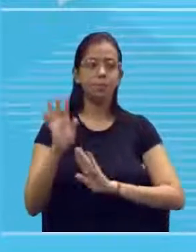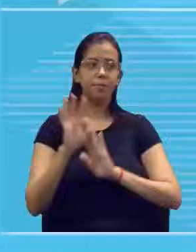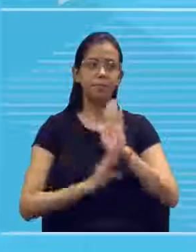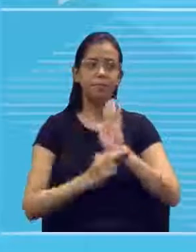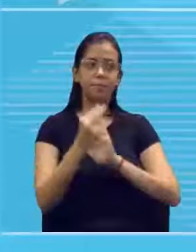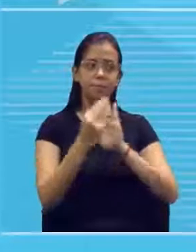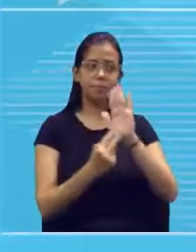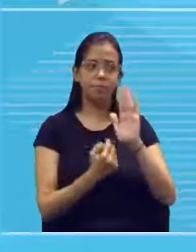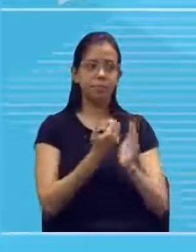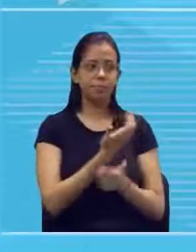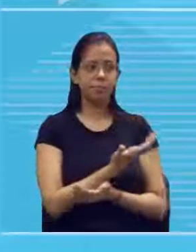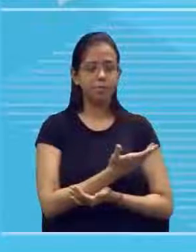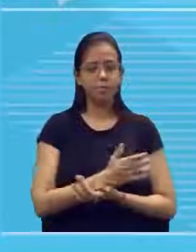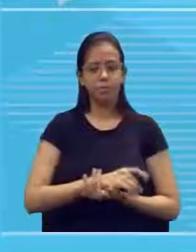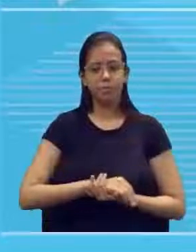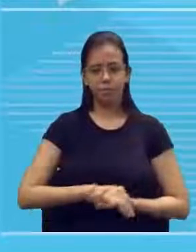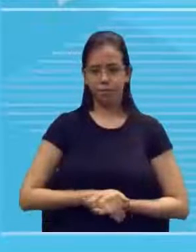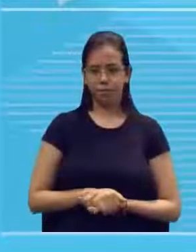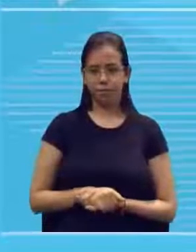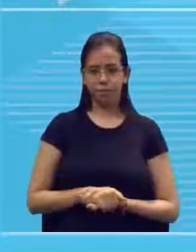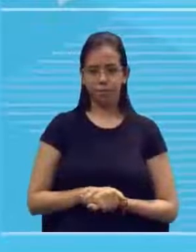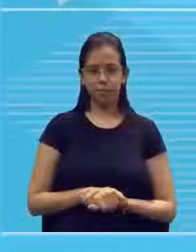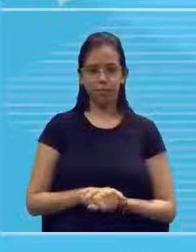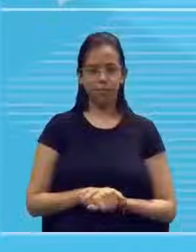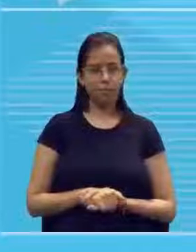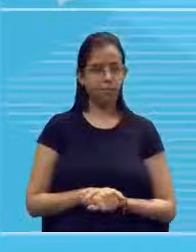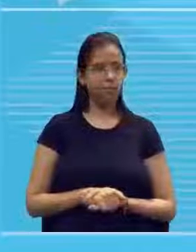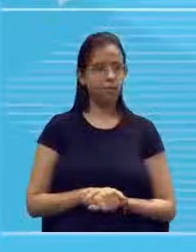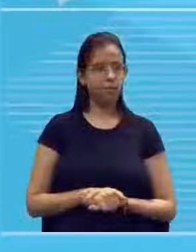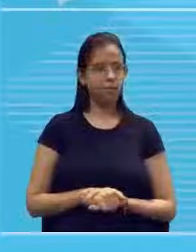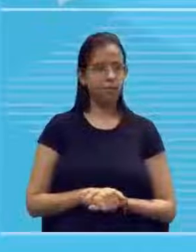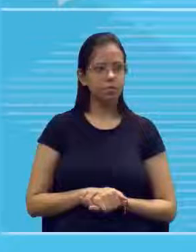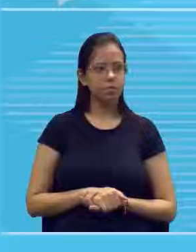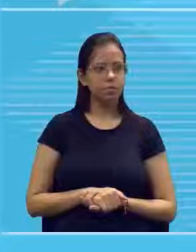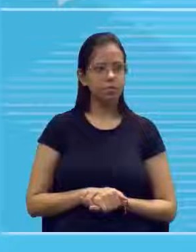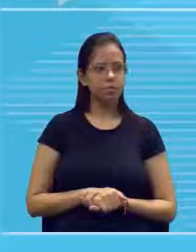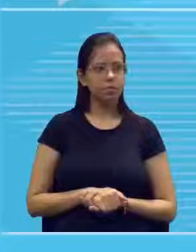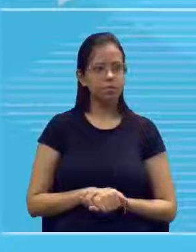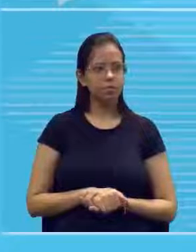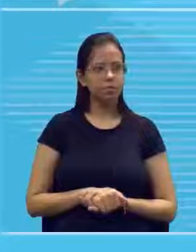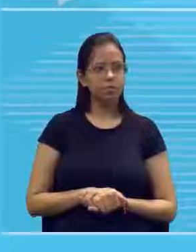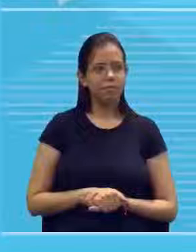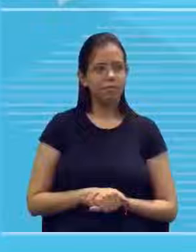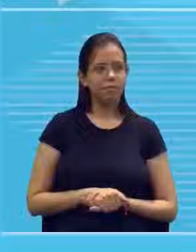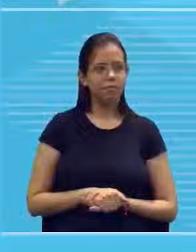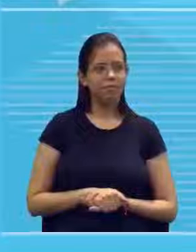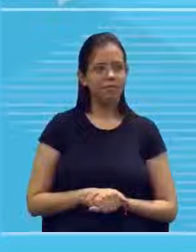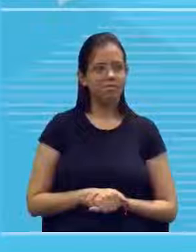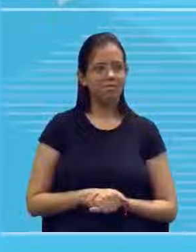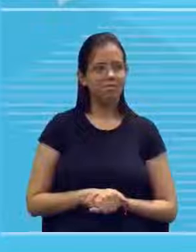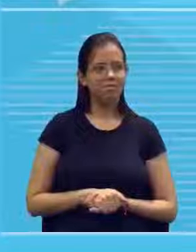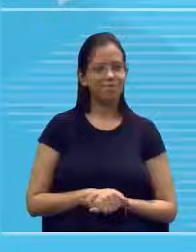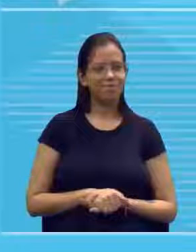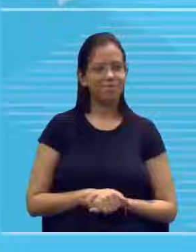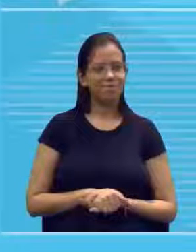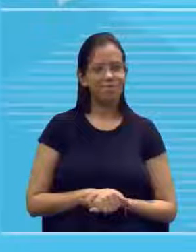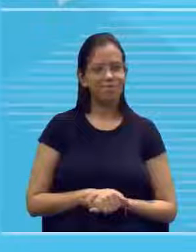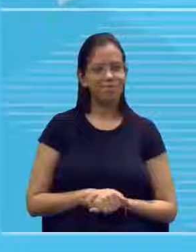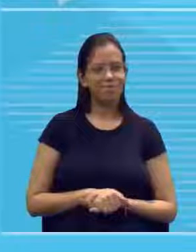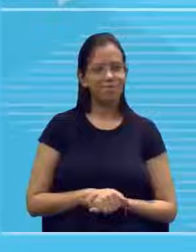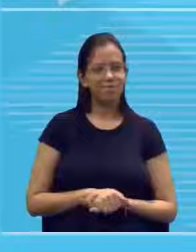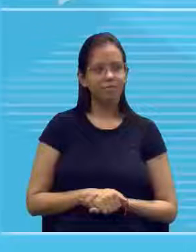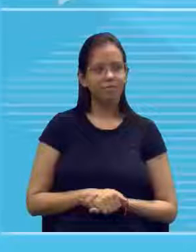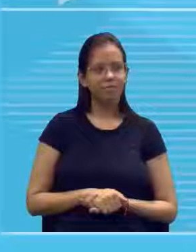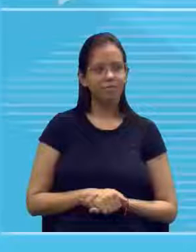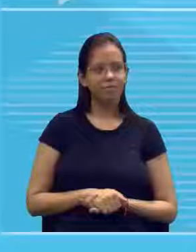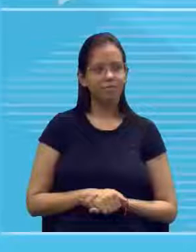livro intitulado História de la Mission de pesca Ah não gente não dá eu não sei falar francês ele escreveu